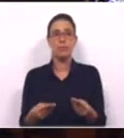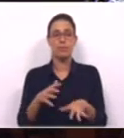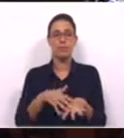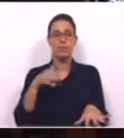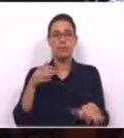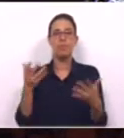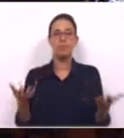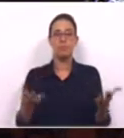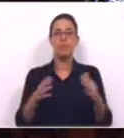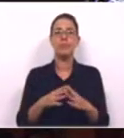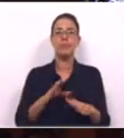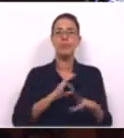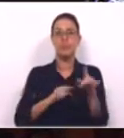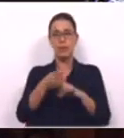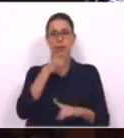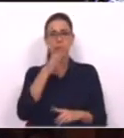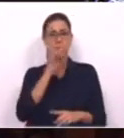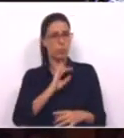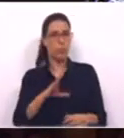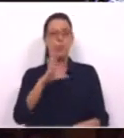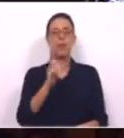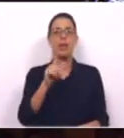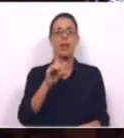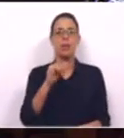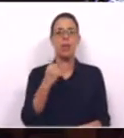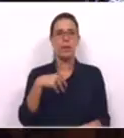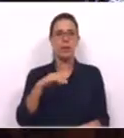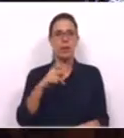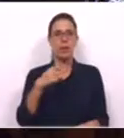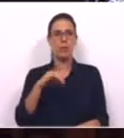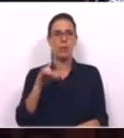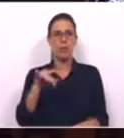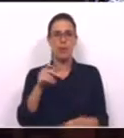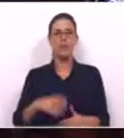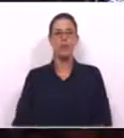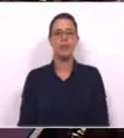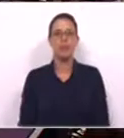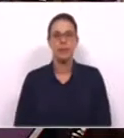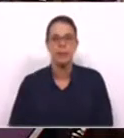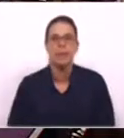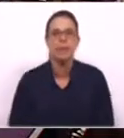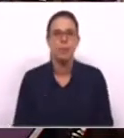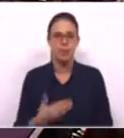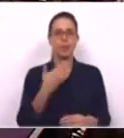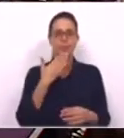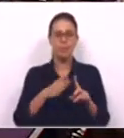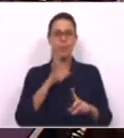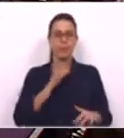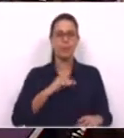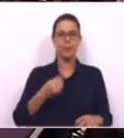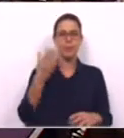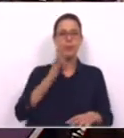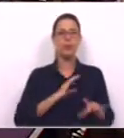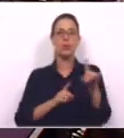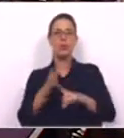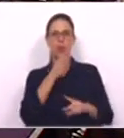na Assembleia tem a palavra a senhora deputada e Luísa apolónia muito obrigada senhora Presidente senhoras